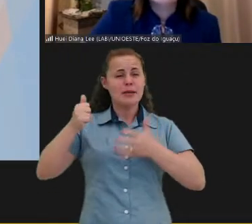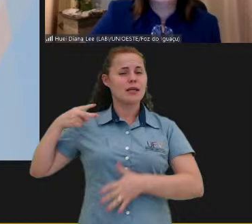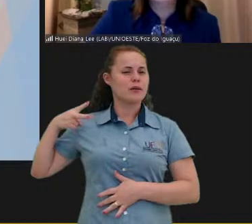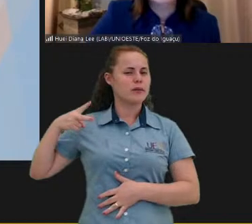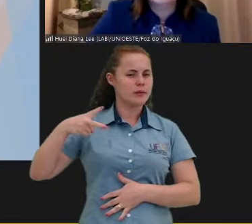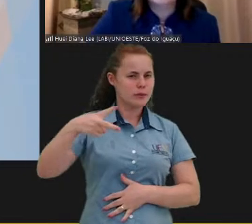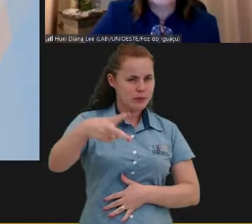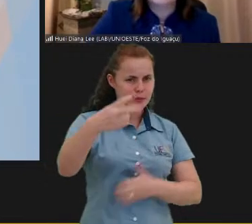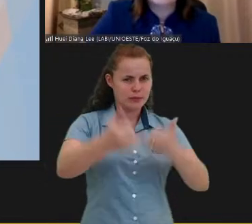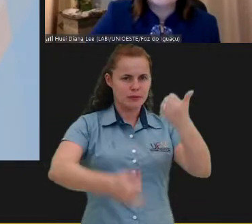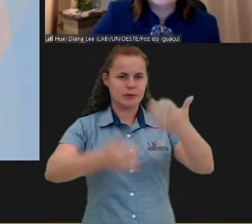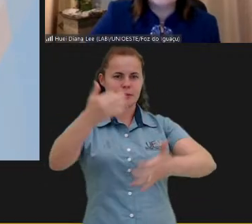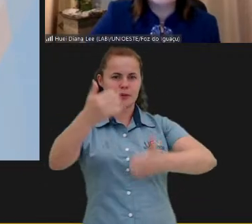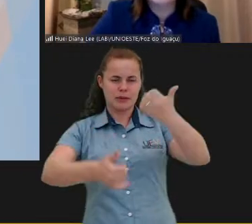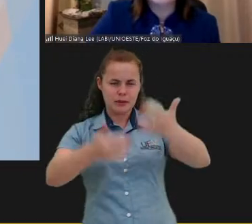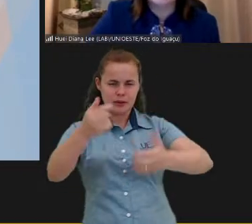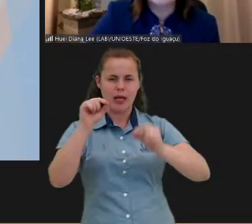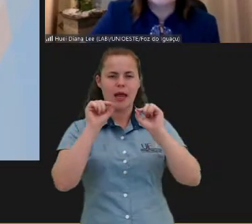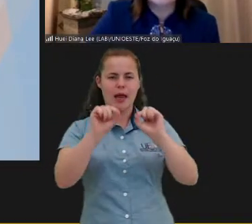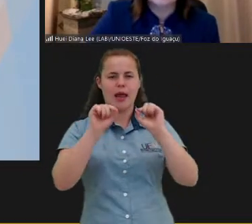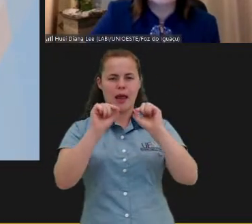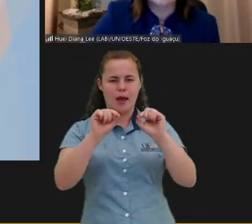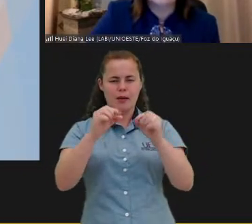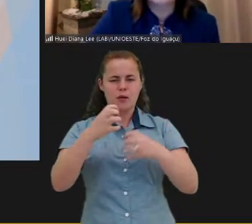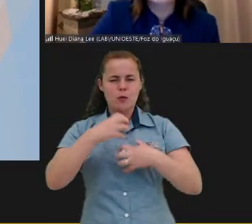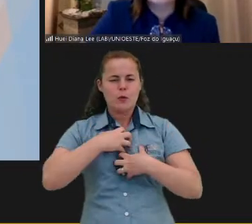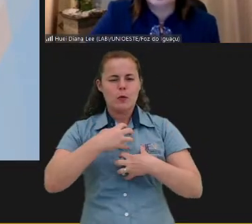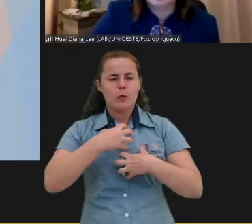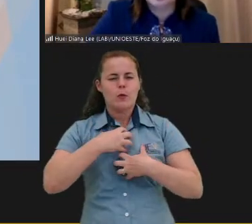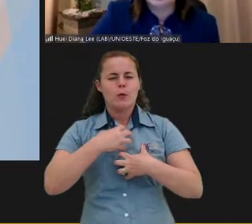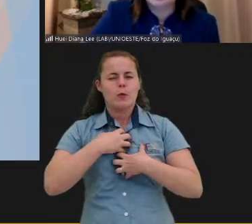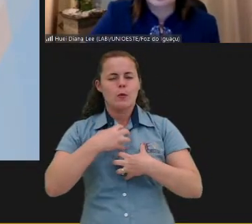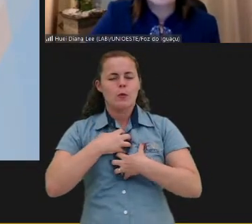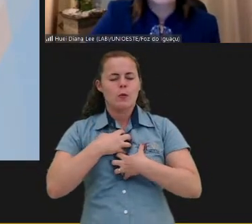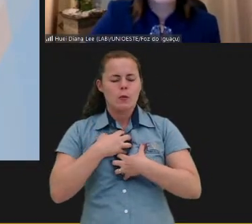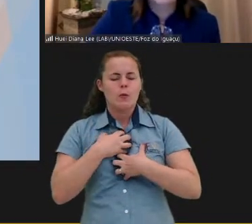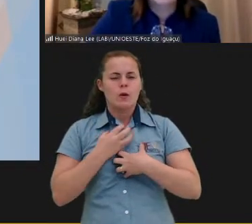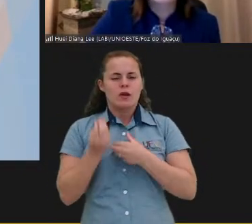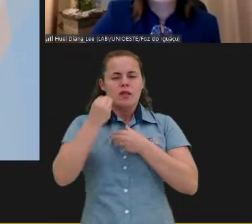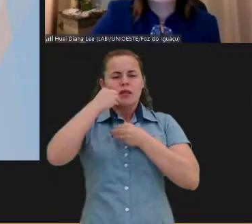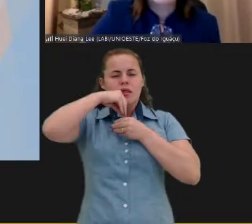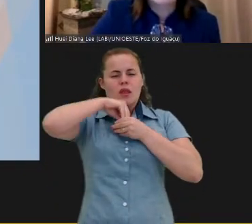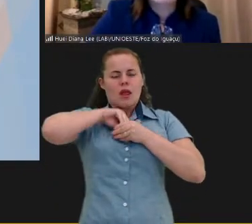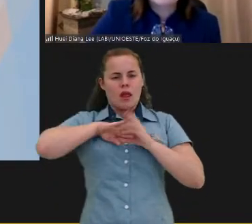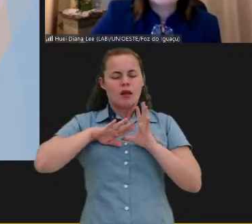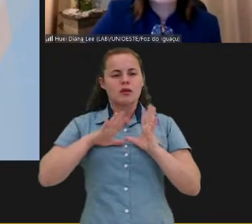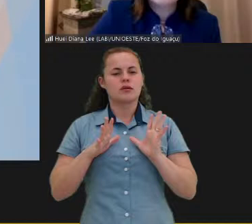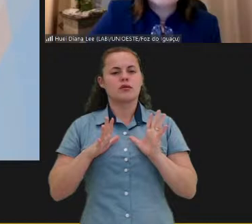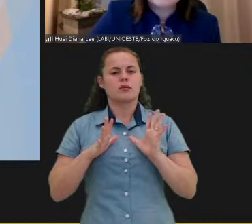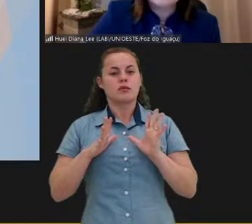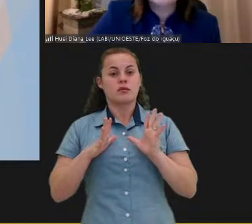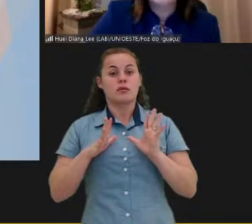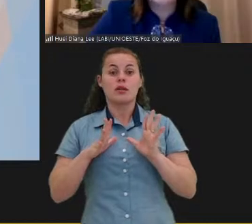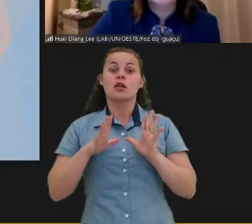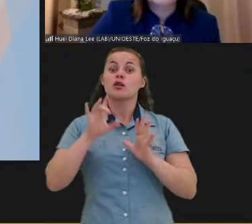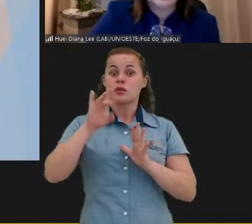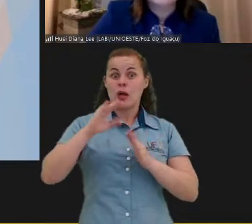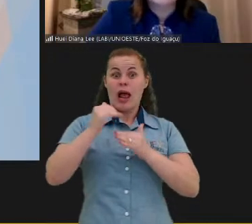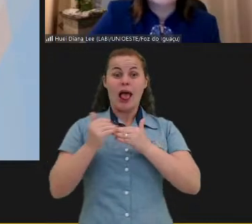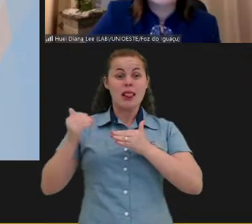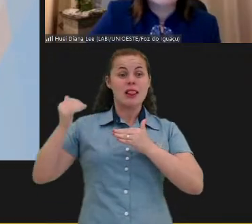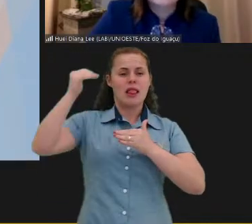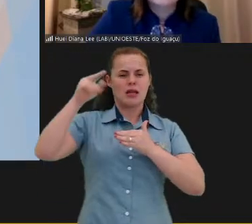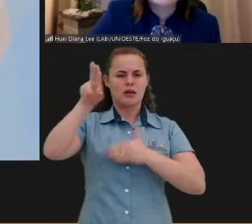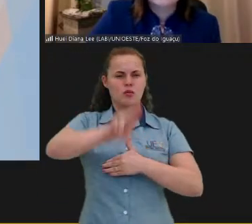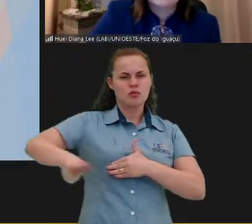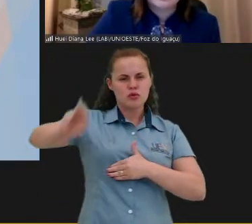a indicação disso é o deleite que sentimos em nossos sentidos, pois, mesmo além de sua